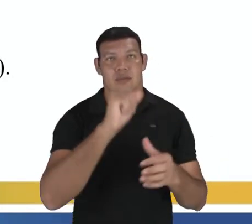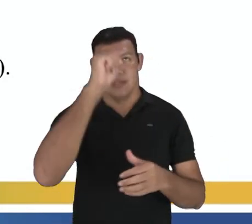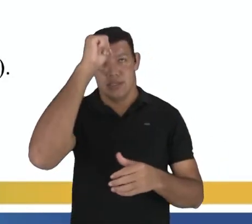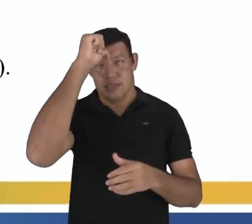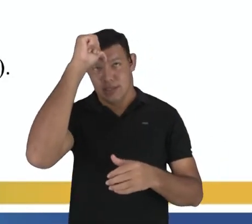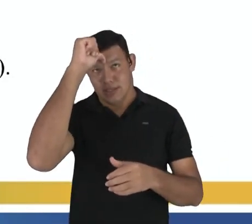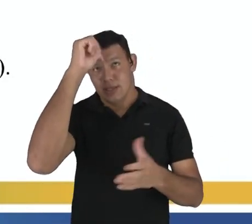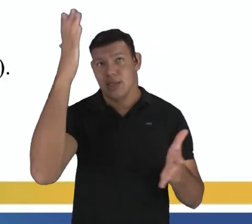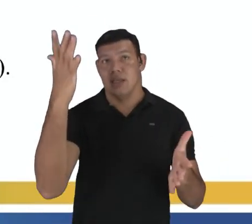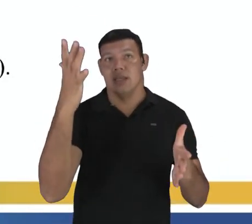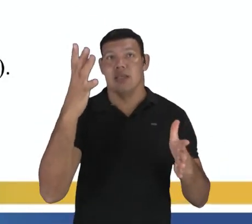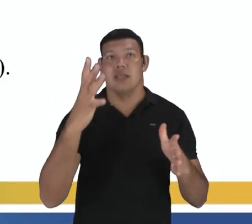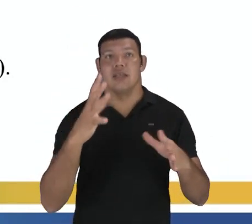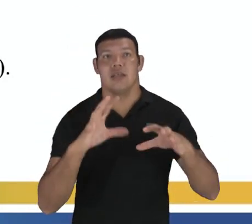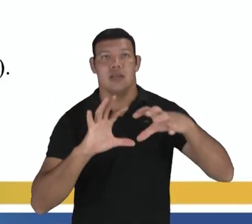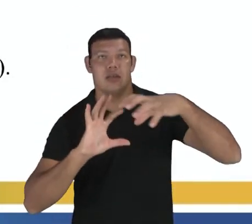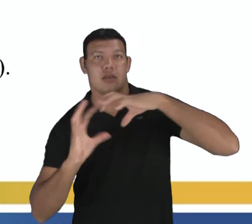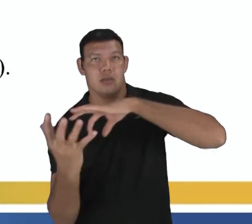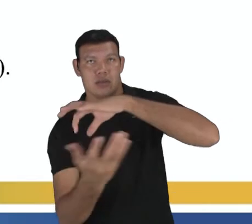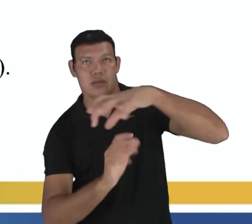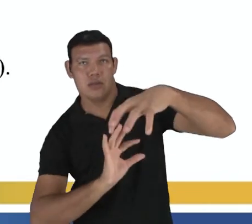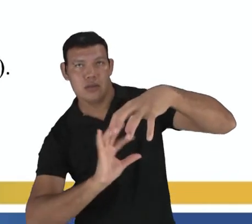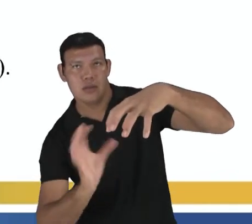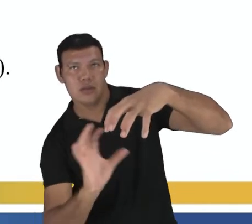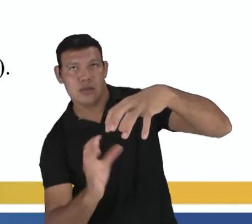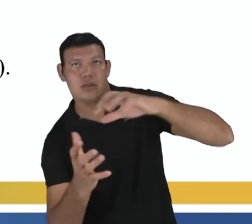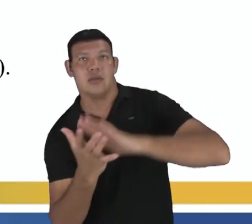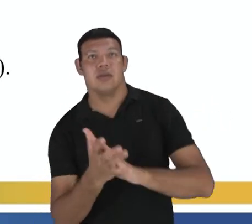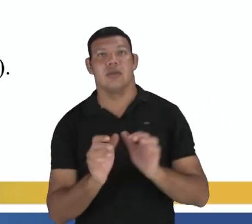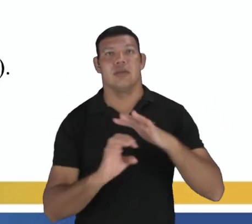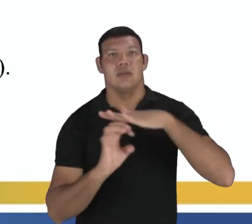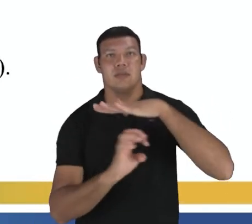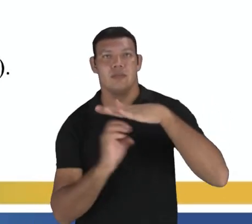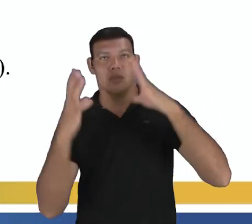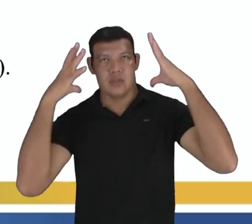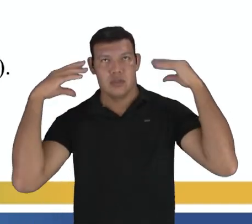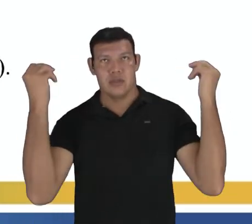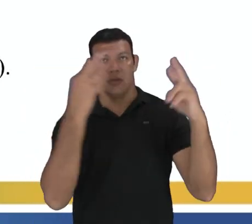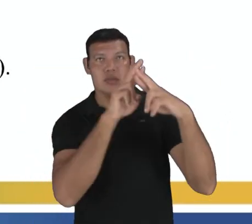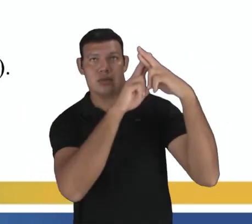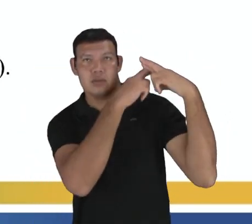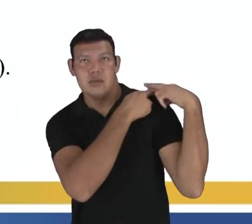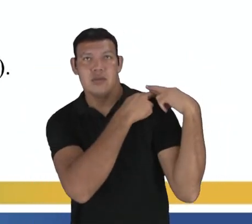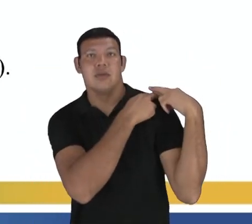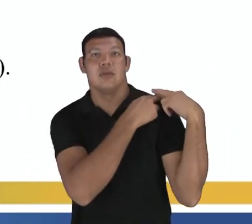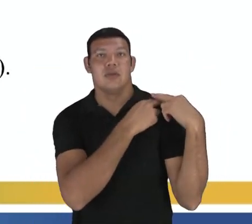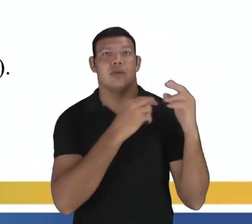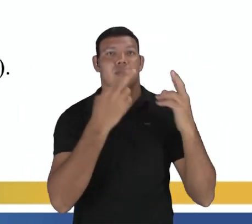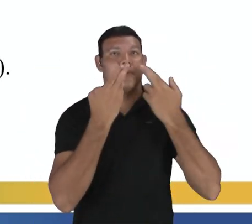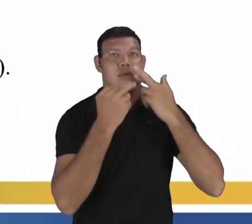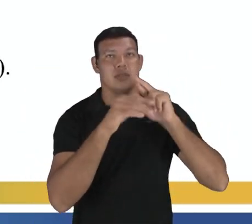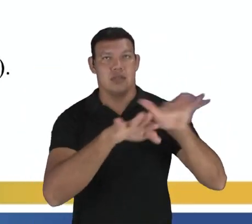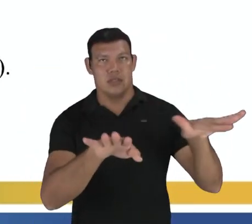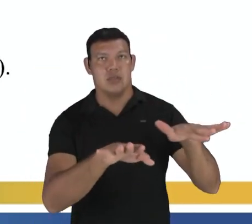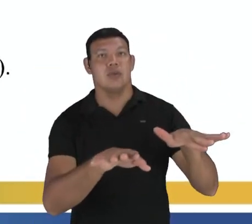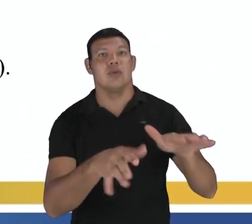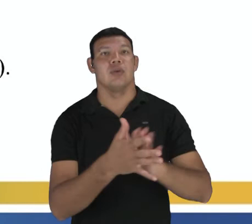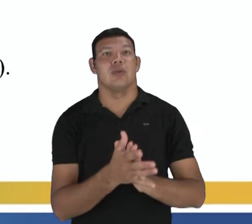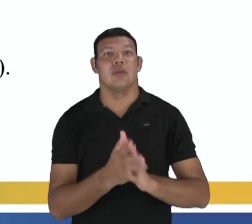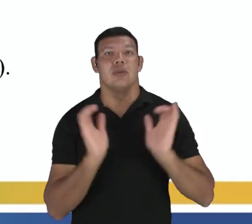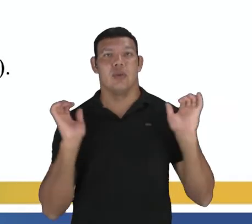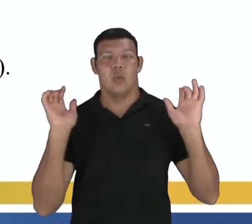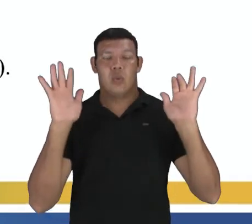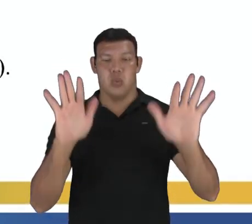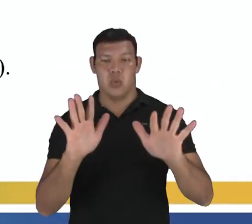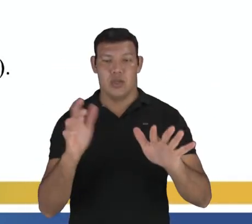recursos, né, para invadir novamente o Brasil. E de fato a gente tem, né, de 1630 a 1654 a